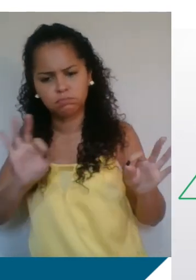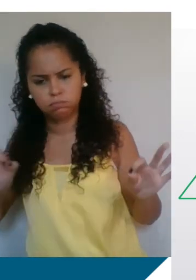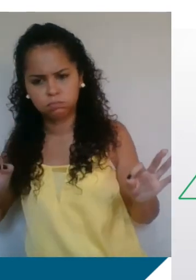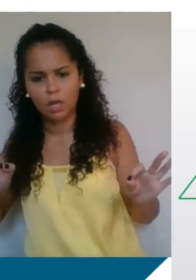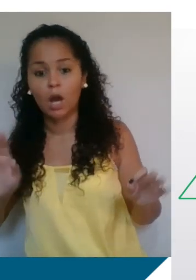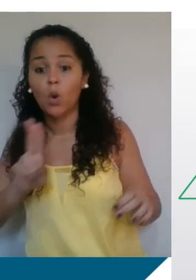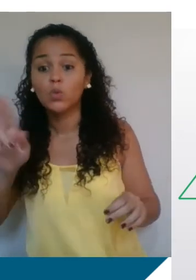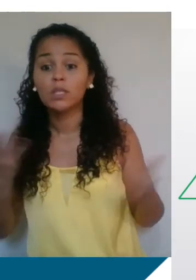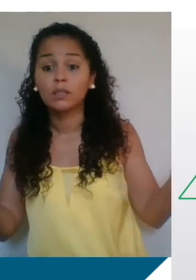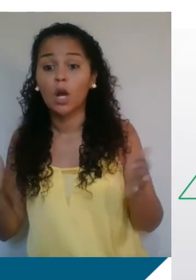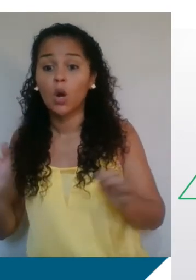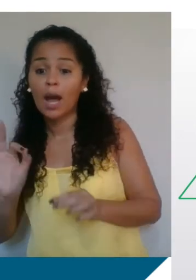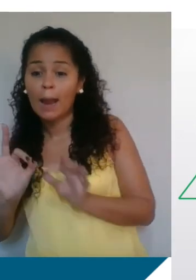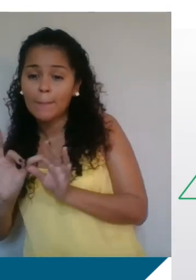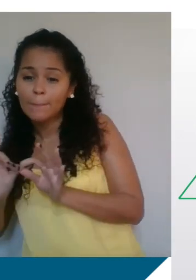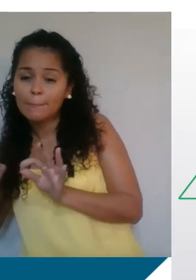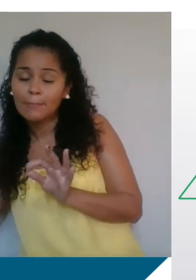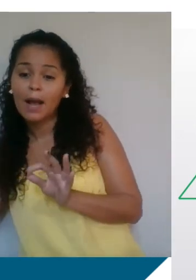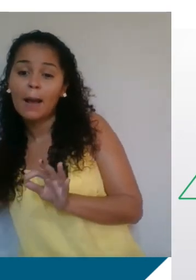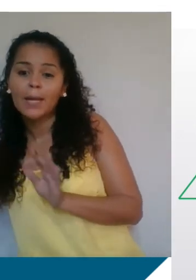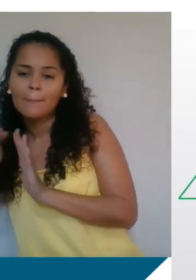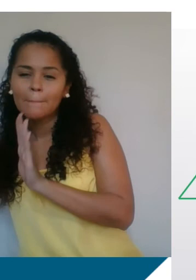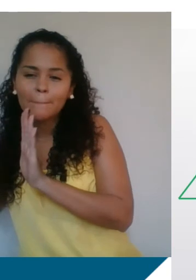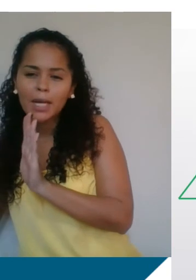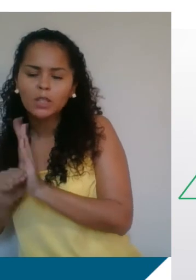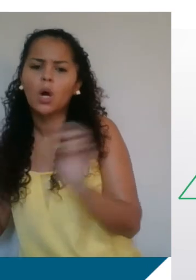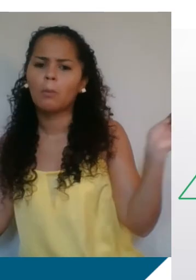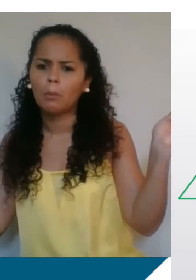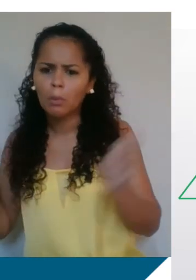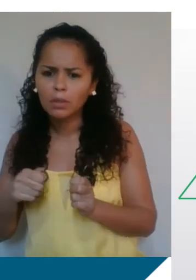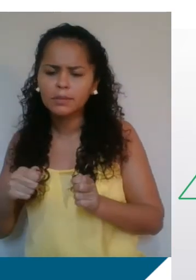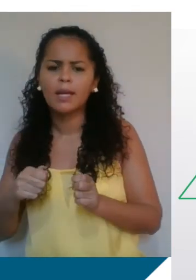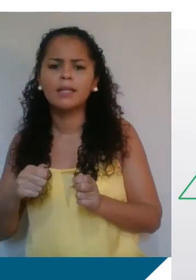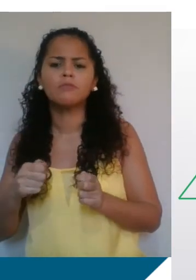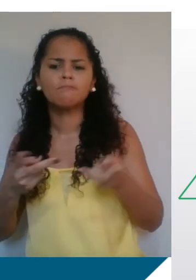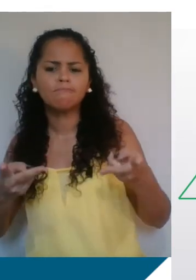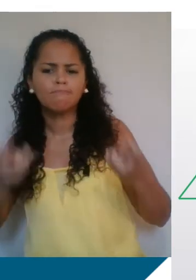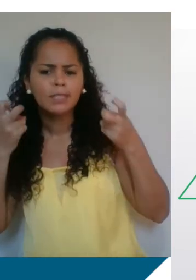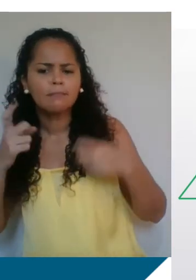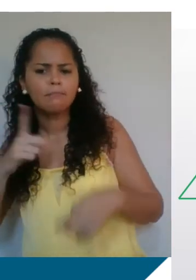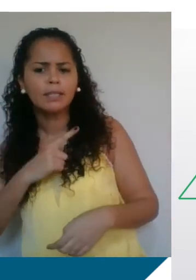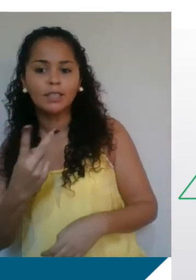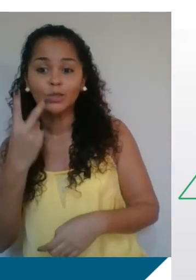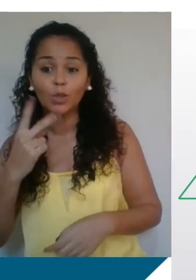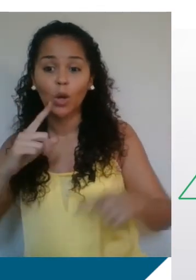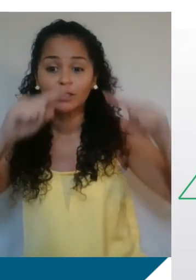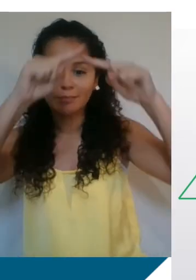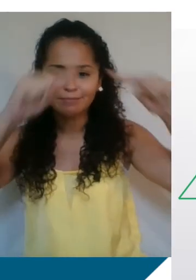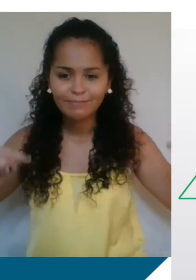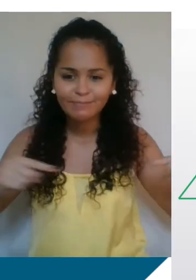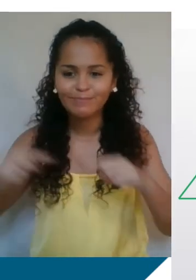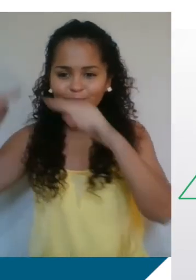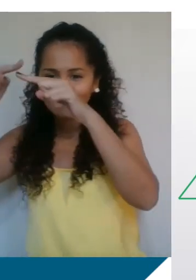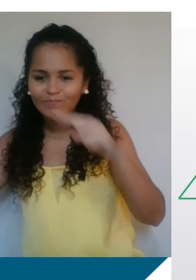minúsculo, podemos traçar um segmento que forma 2 triângulos congruentes na nossa figura.